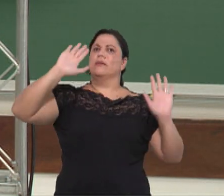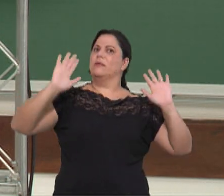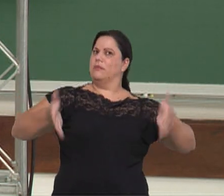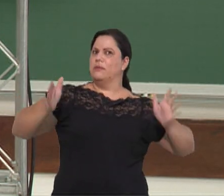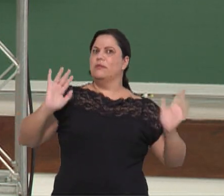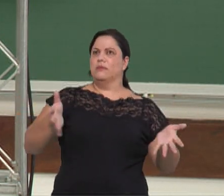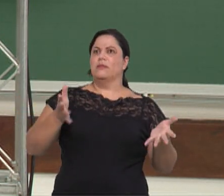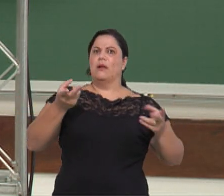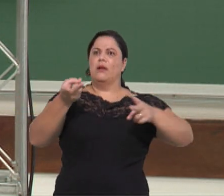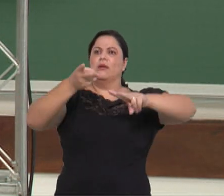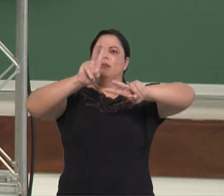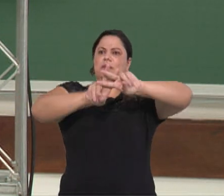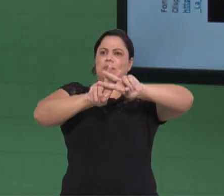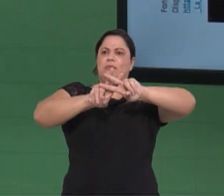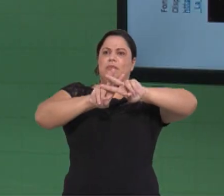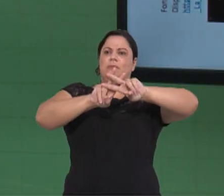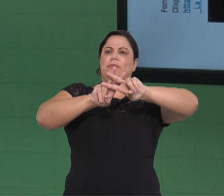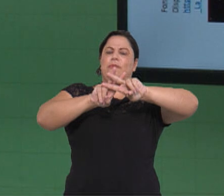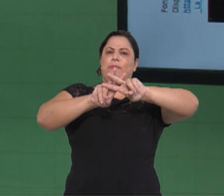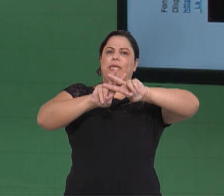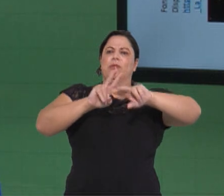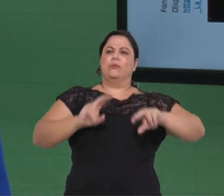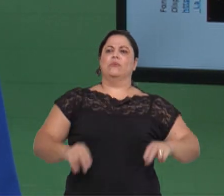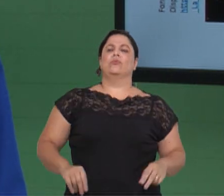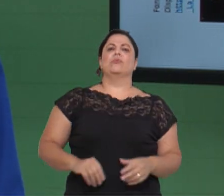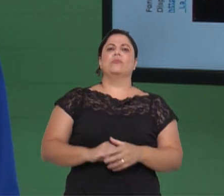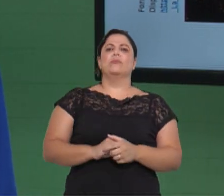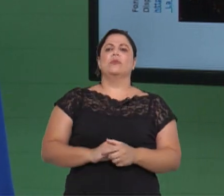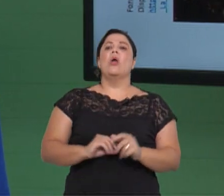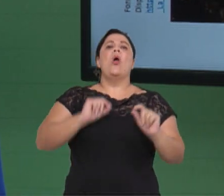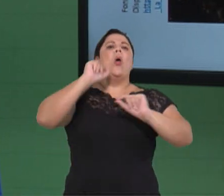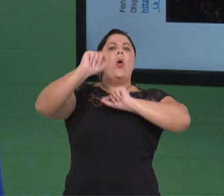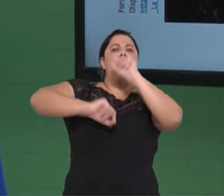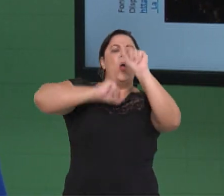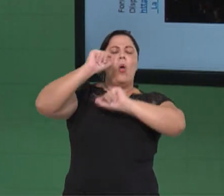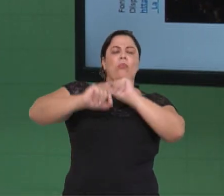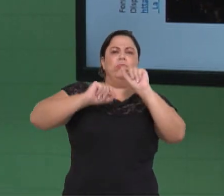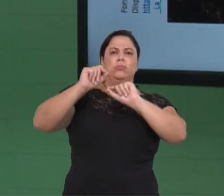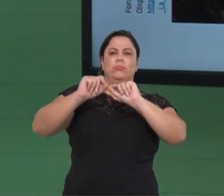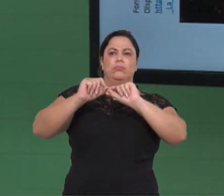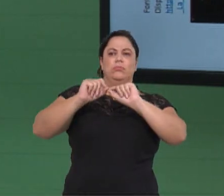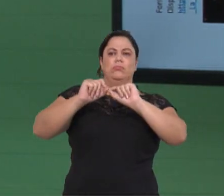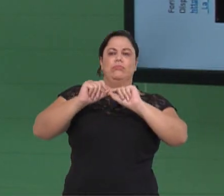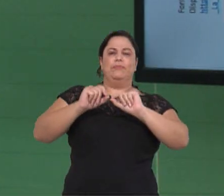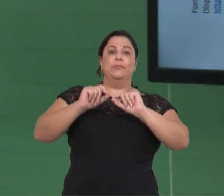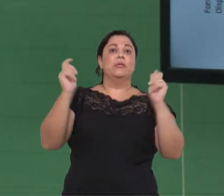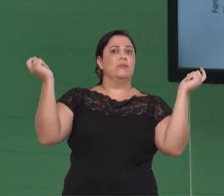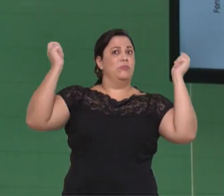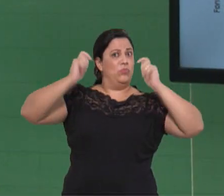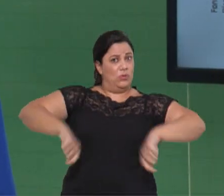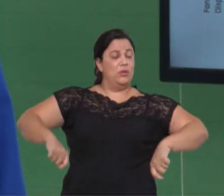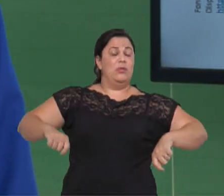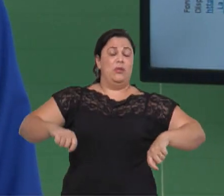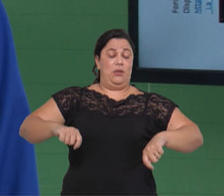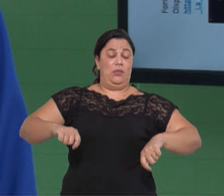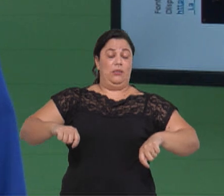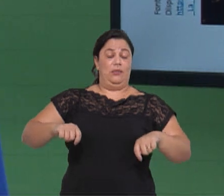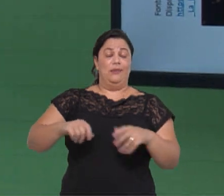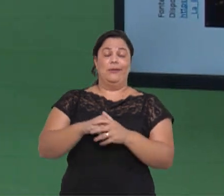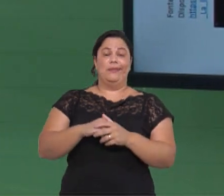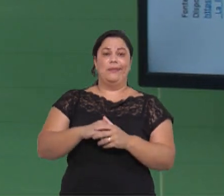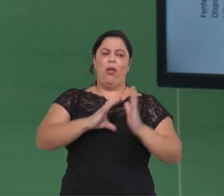na França, e estava dando, que era de derrubar o antigo regime, isso poderia virar um modelo a ser